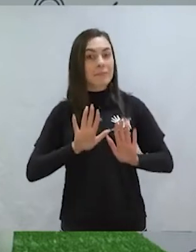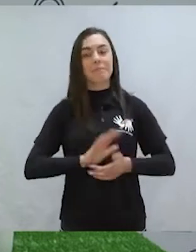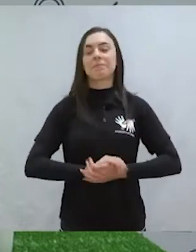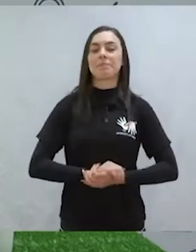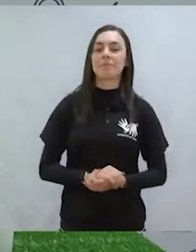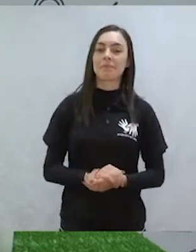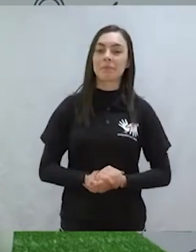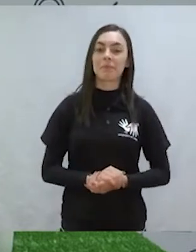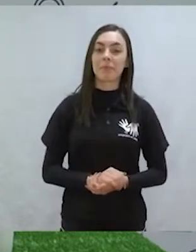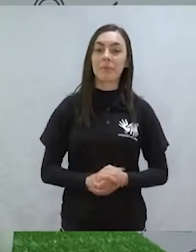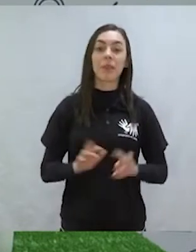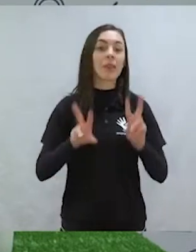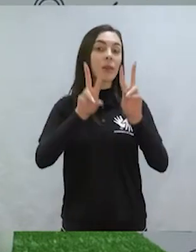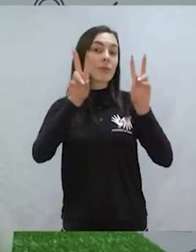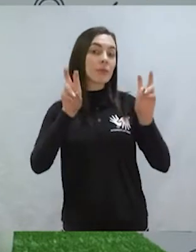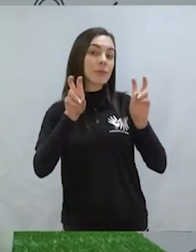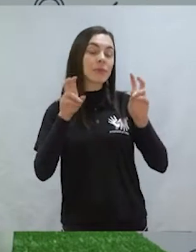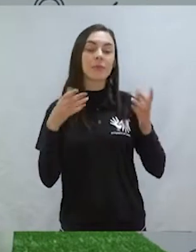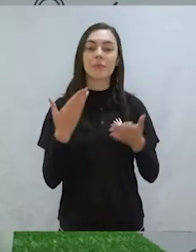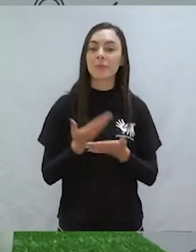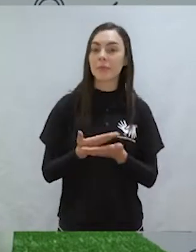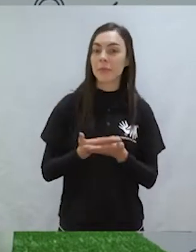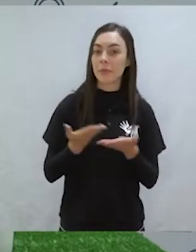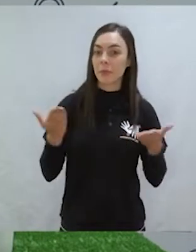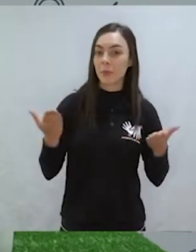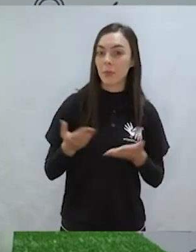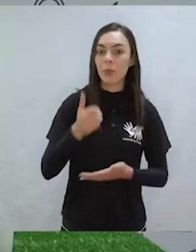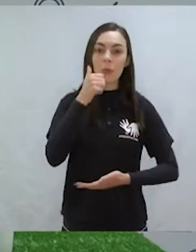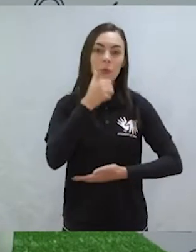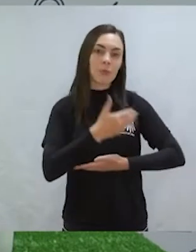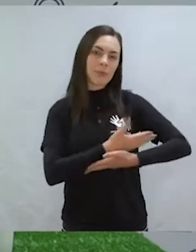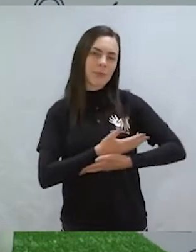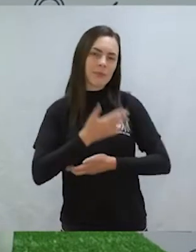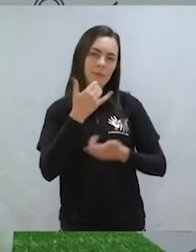Mas hoje nós vamos falar de uma boneca